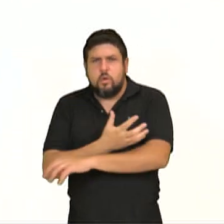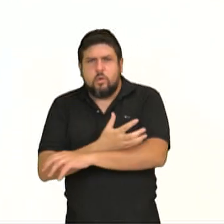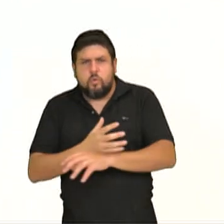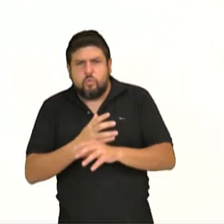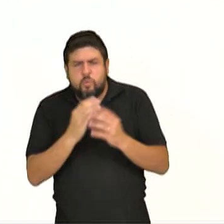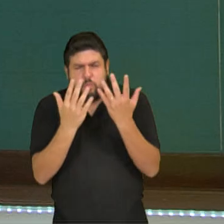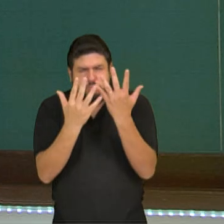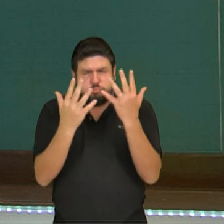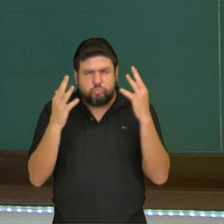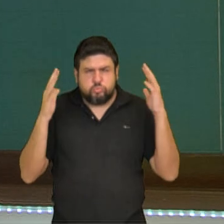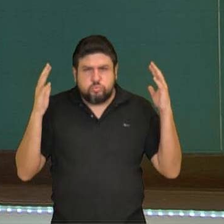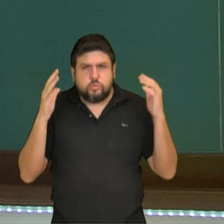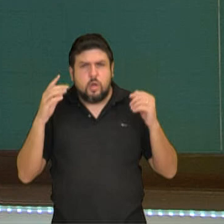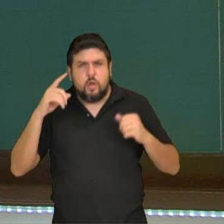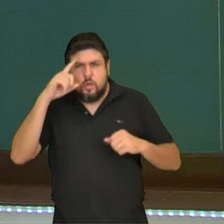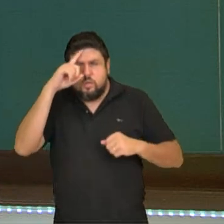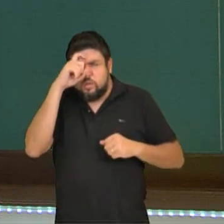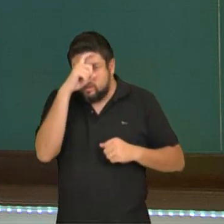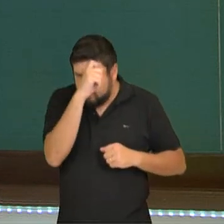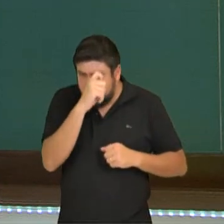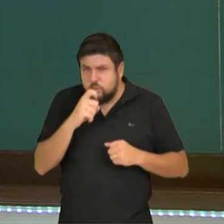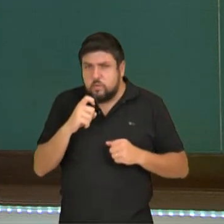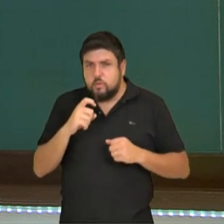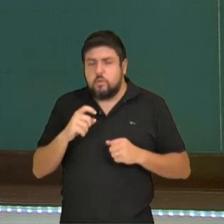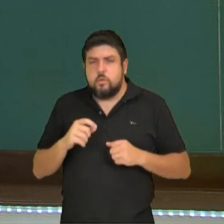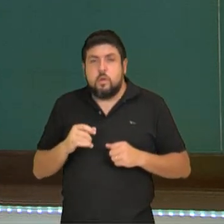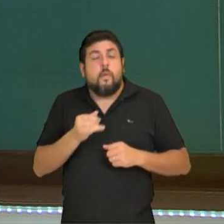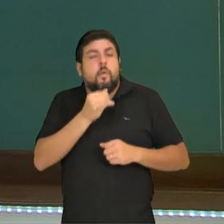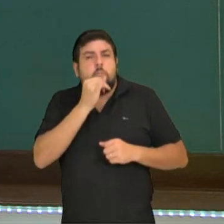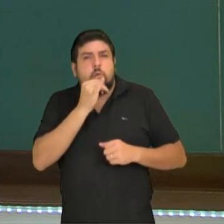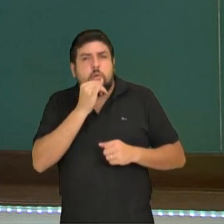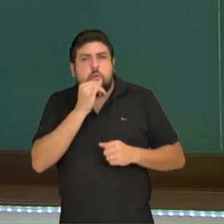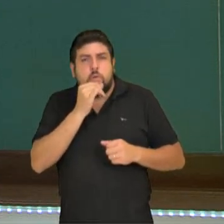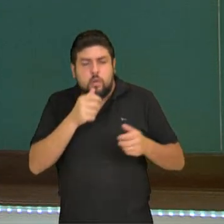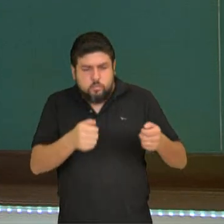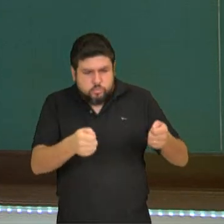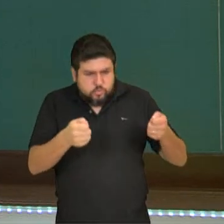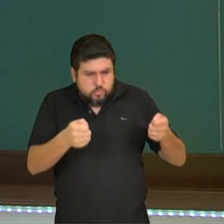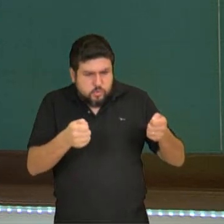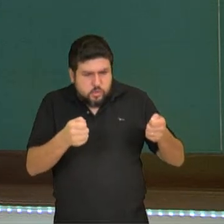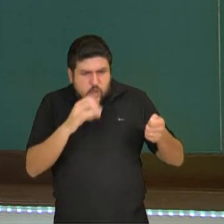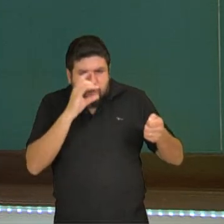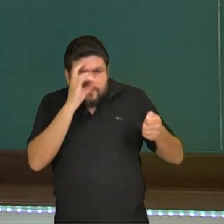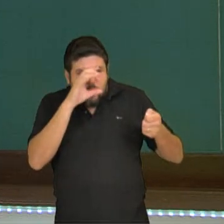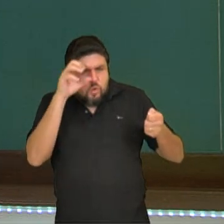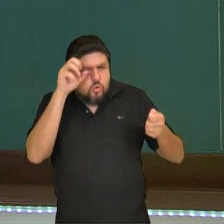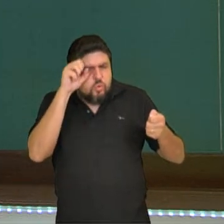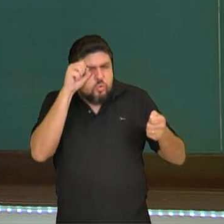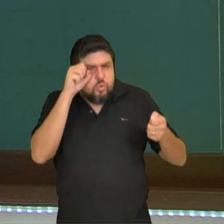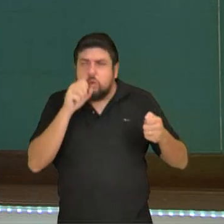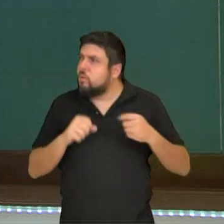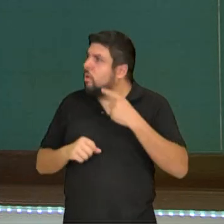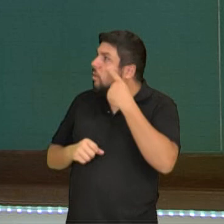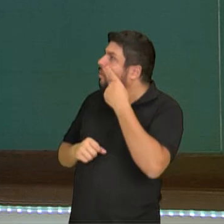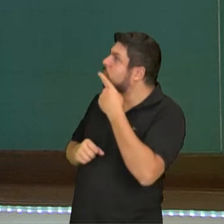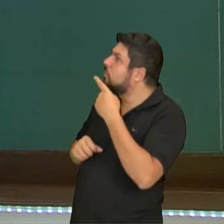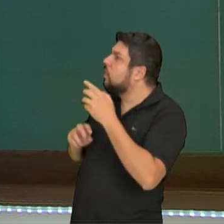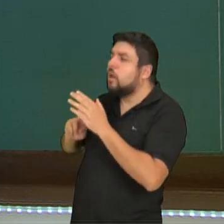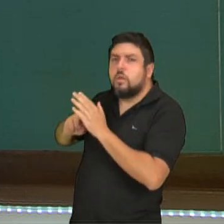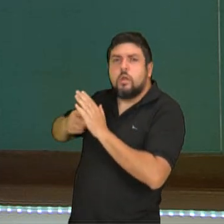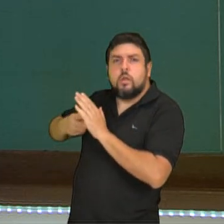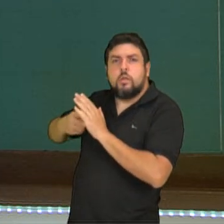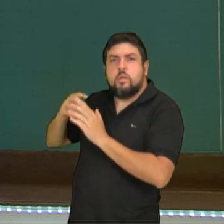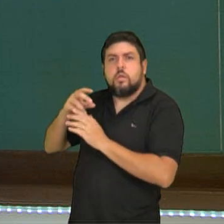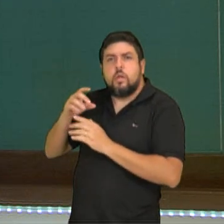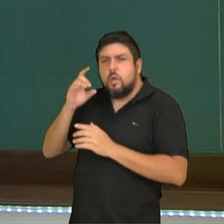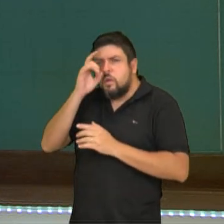de passar. Então, a hora que você pega o mapa e já vê esse verde escuro, você já pensa, puxa, aqui é um caminho difícil de passar. Você vai